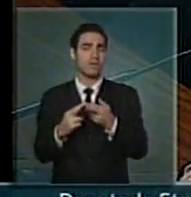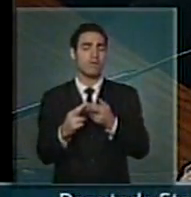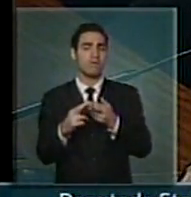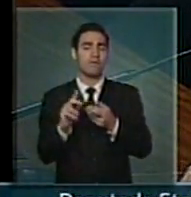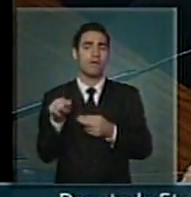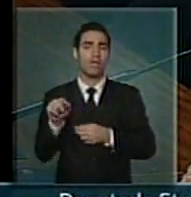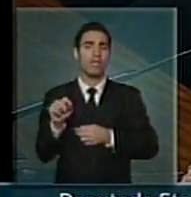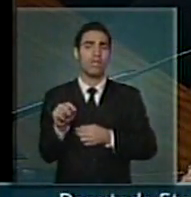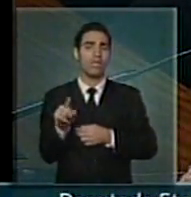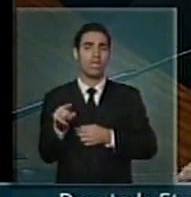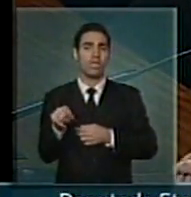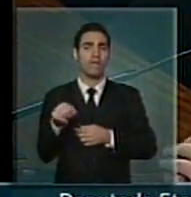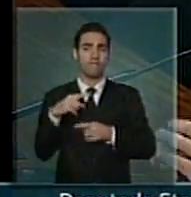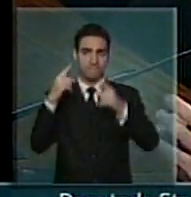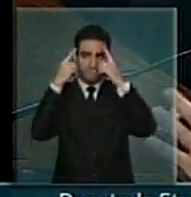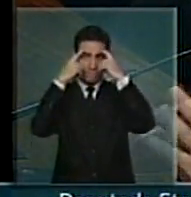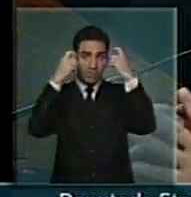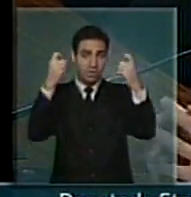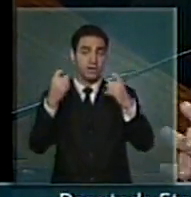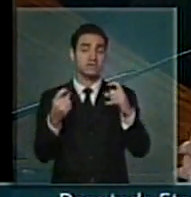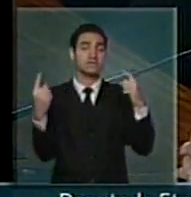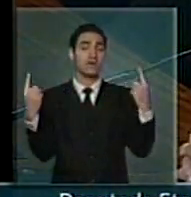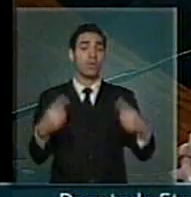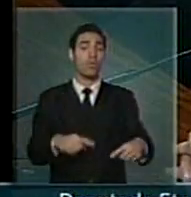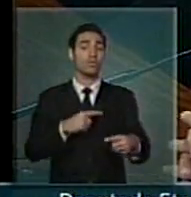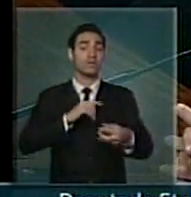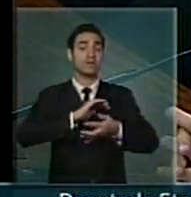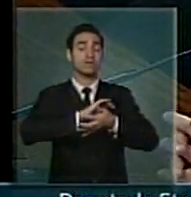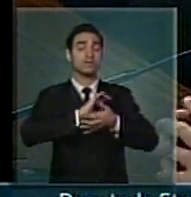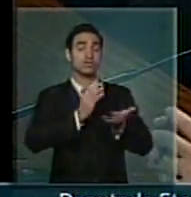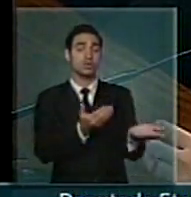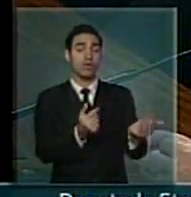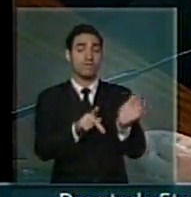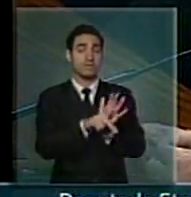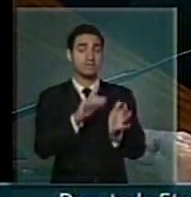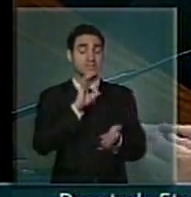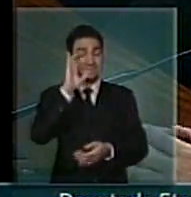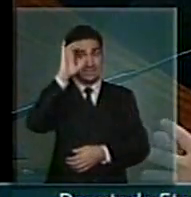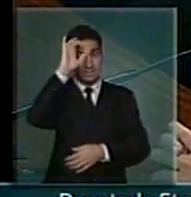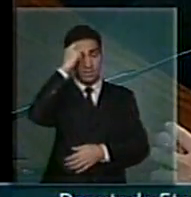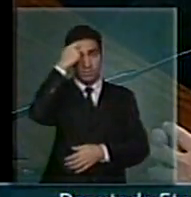audiência é a violência contra jovens negros.